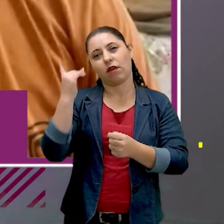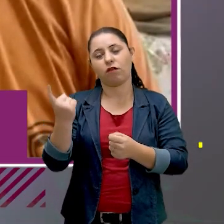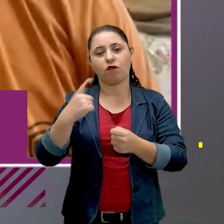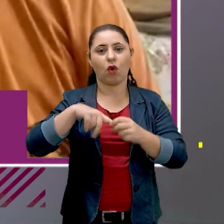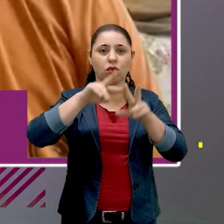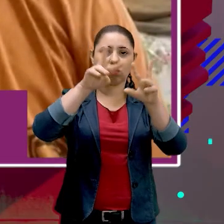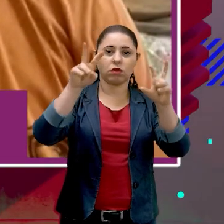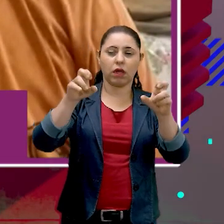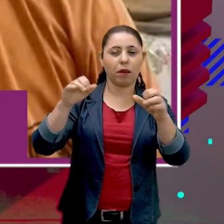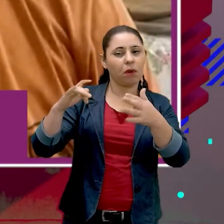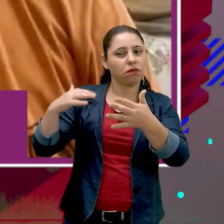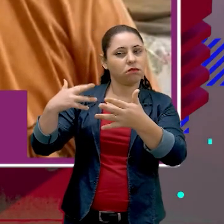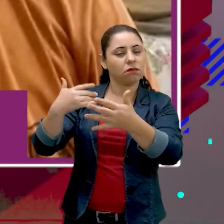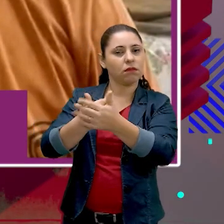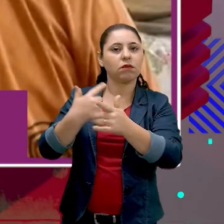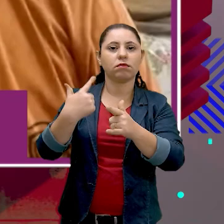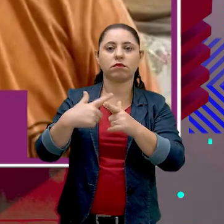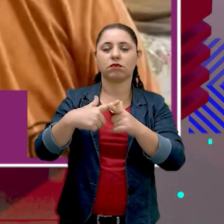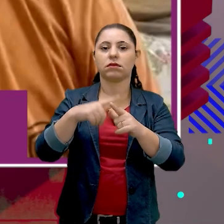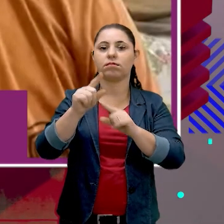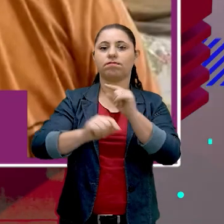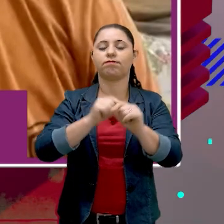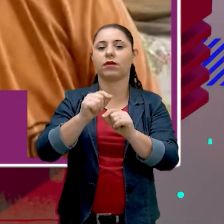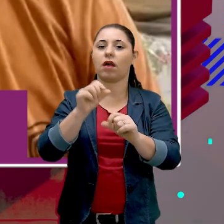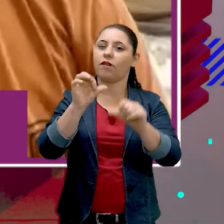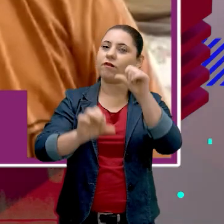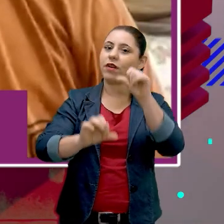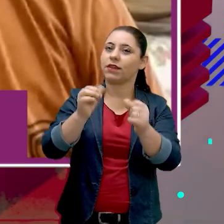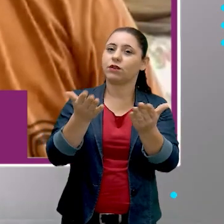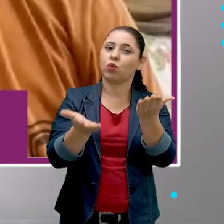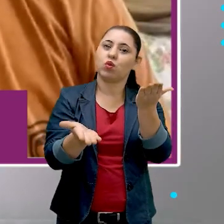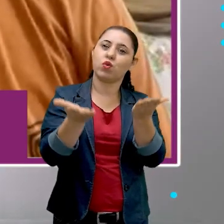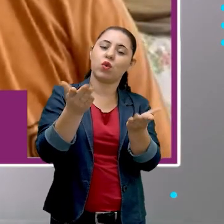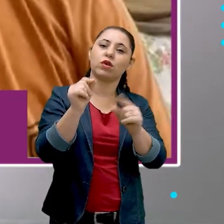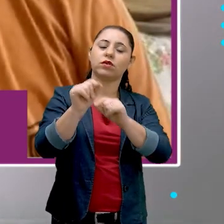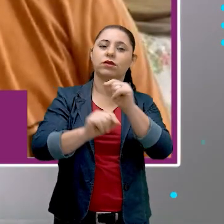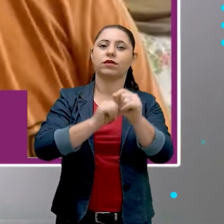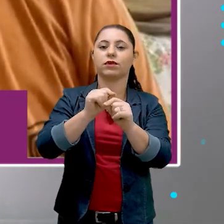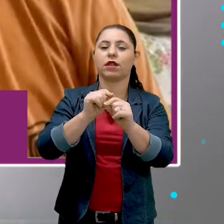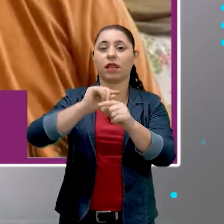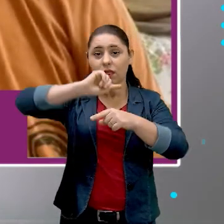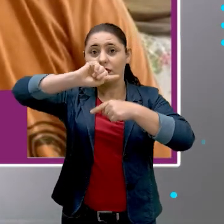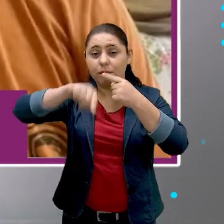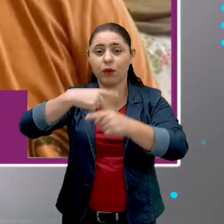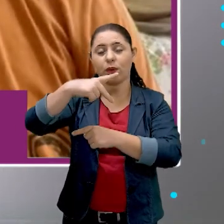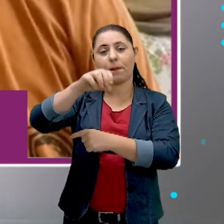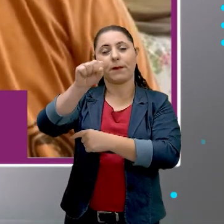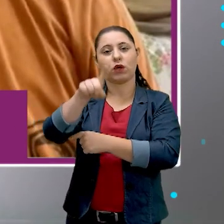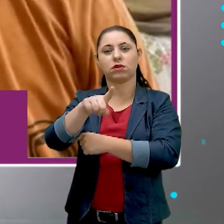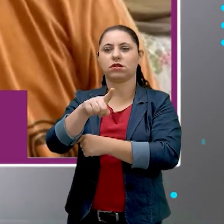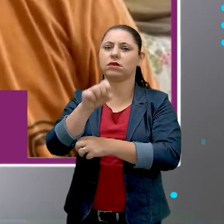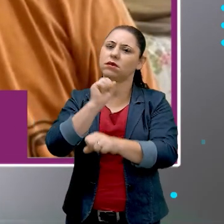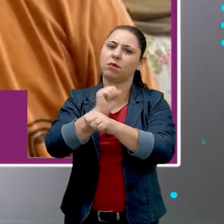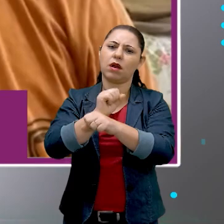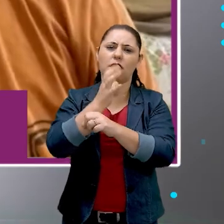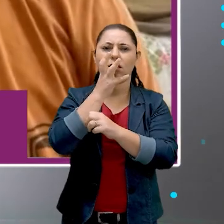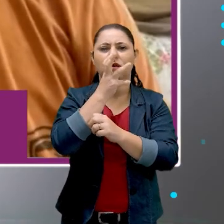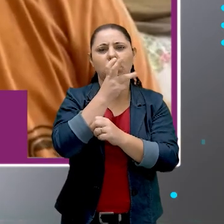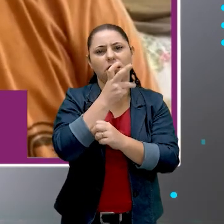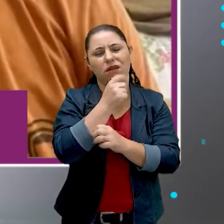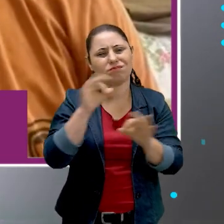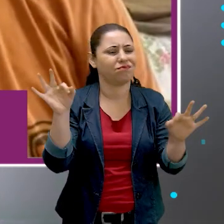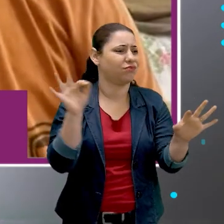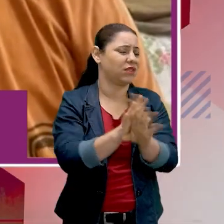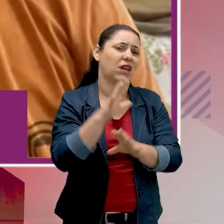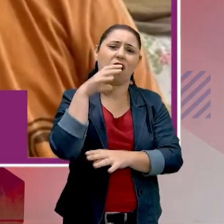gente retoma esse tema mais para frente, justamente para fazer uma avaliação, né, do pós. A gente espera até que não demore tanto assim, né,